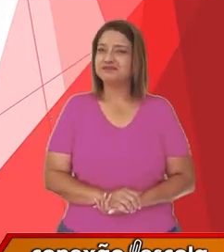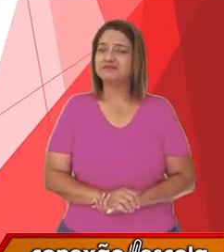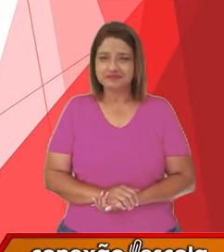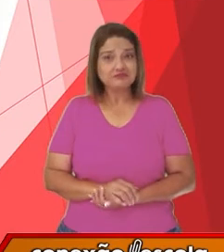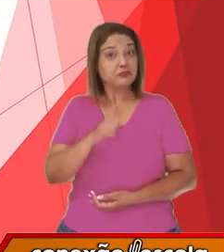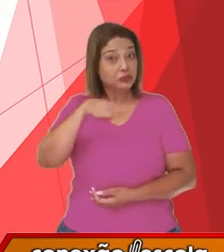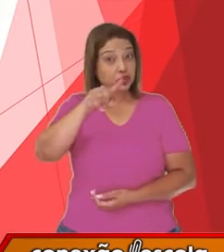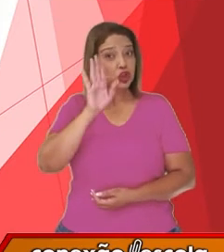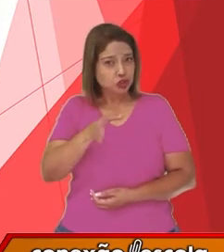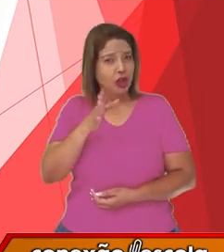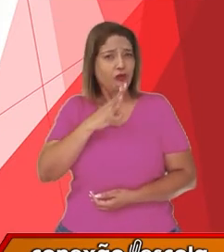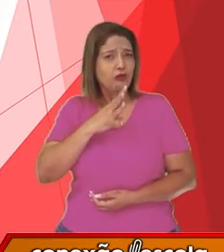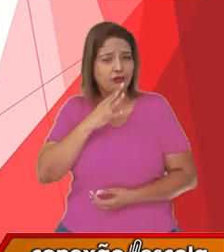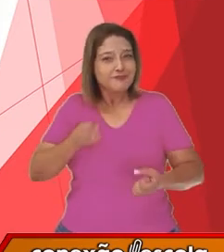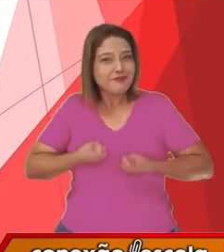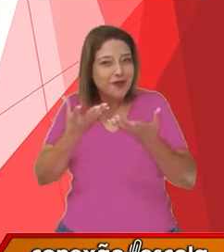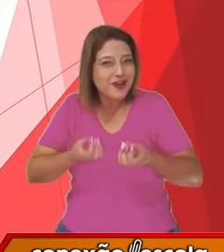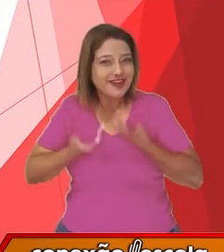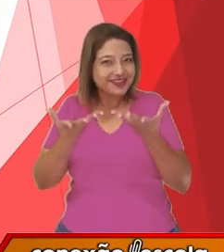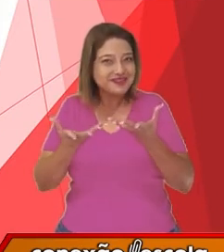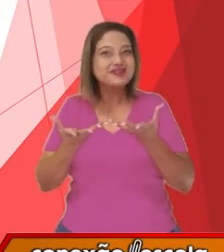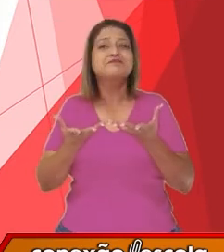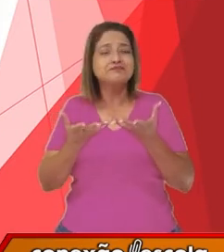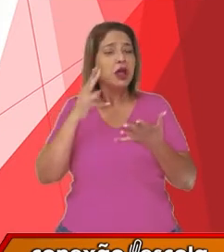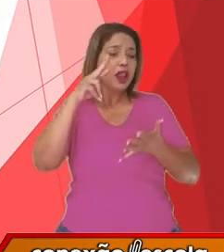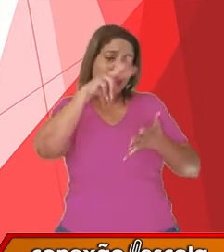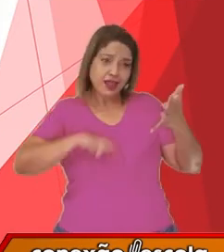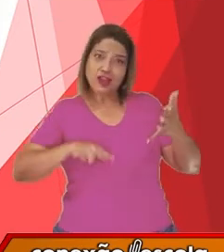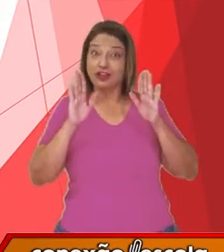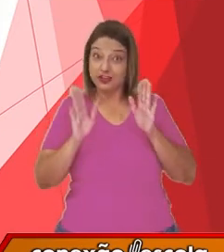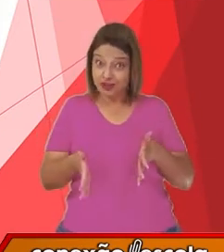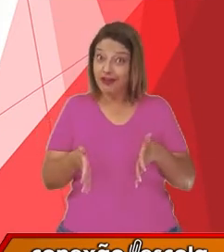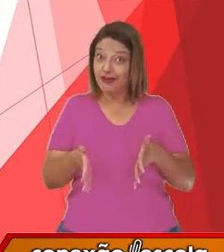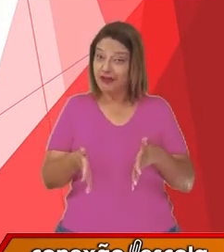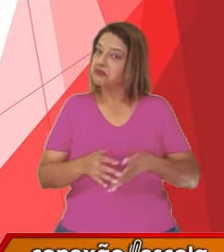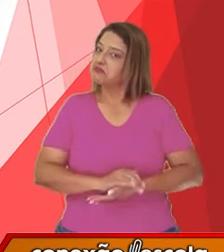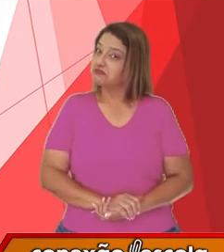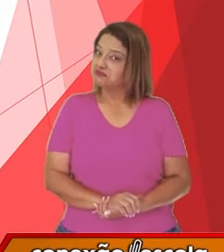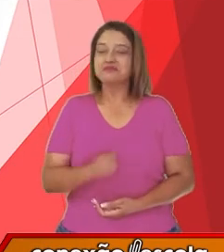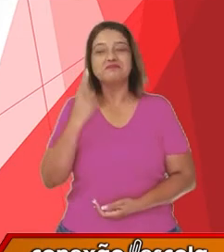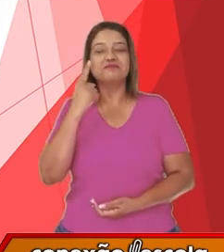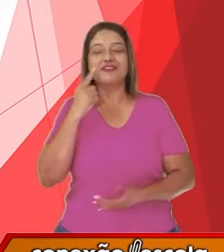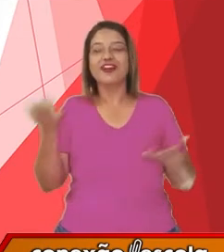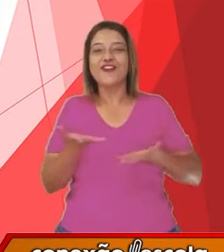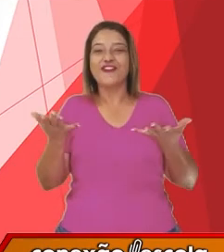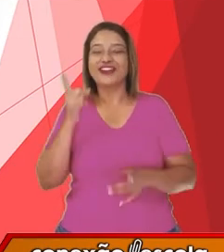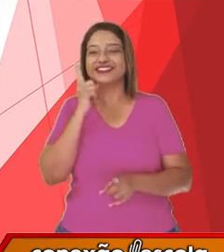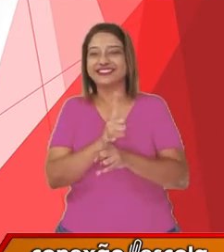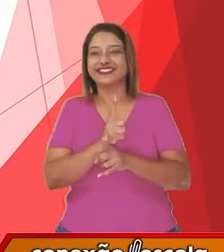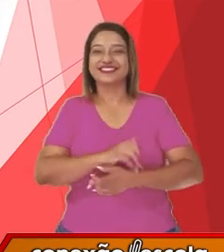Vocês já ouviram algum poema? Ou leram? Será? Vamos descobrir?